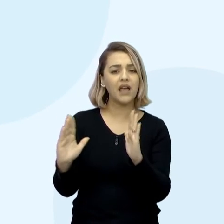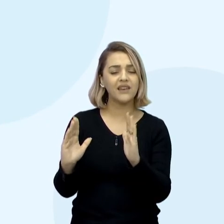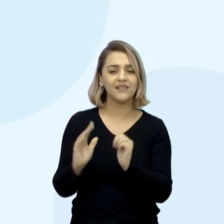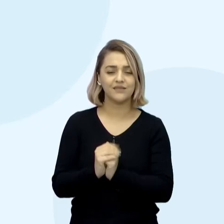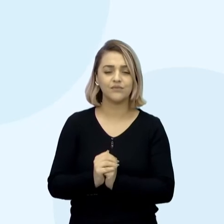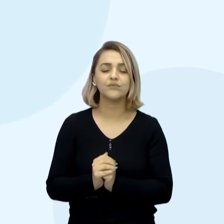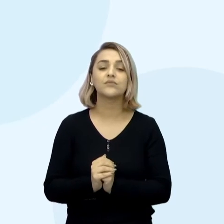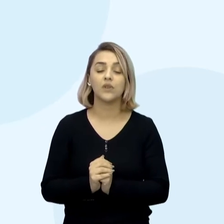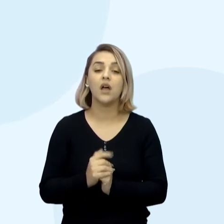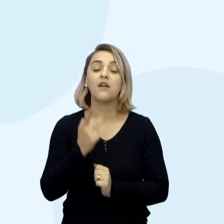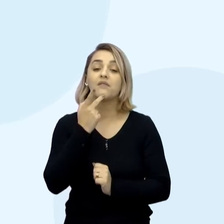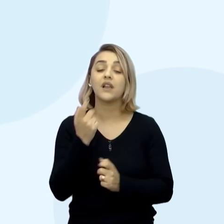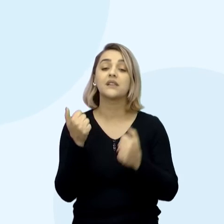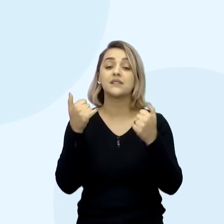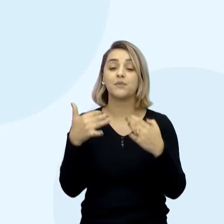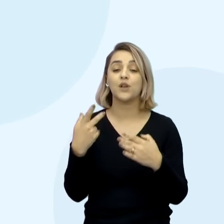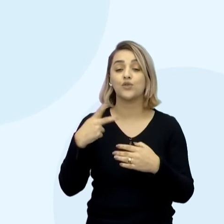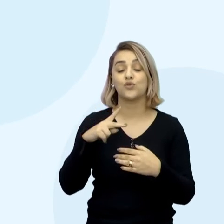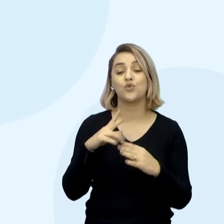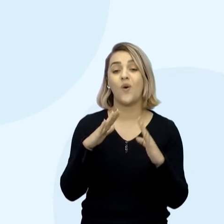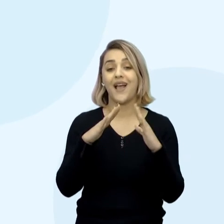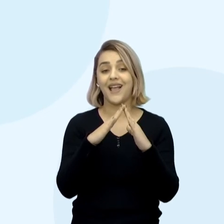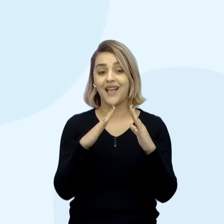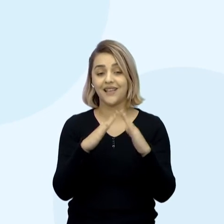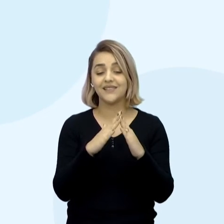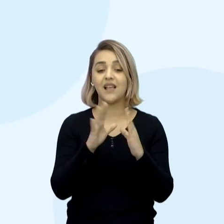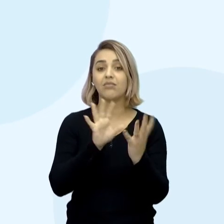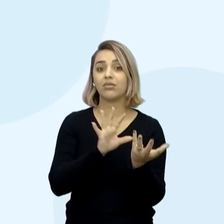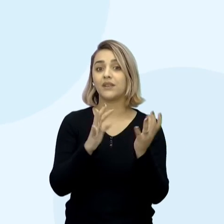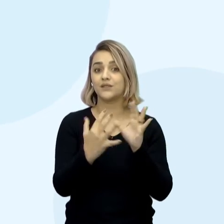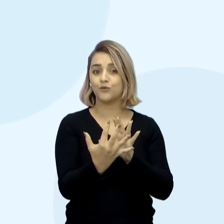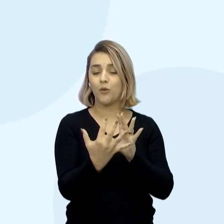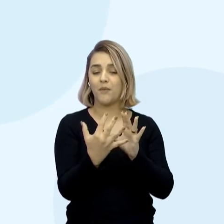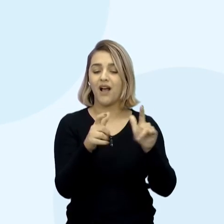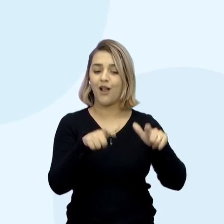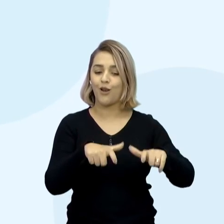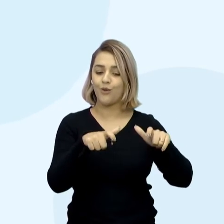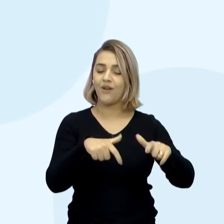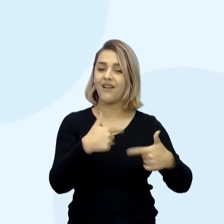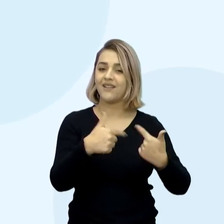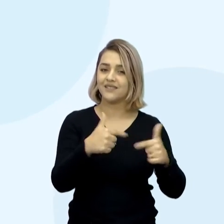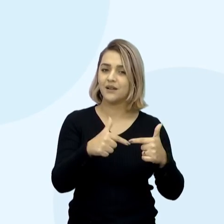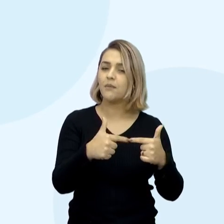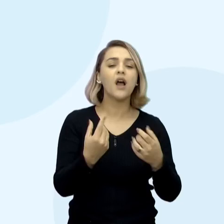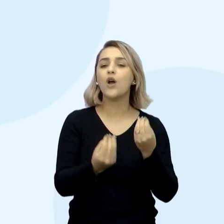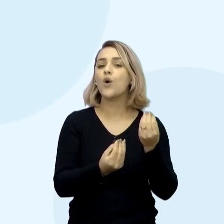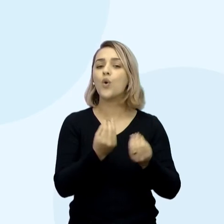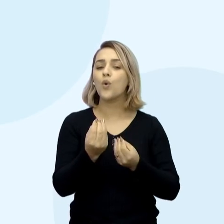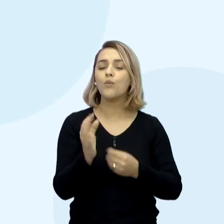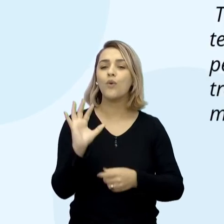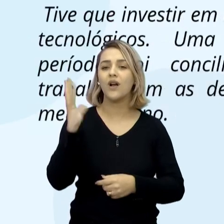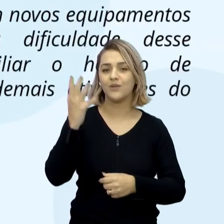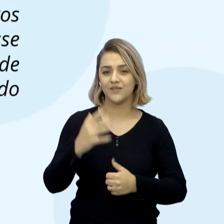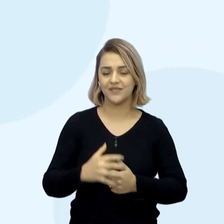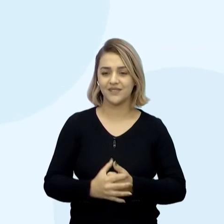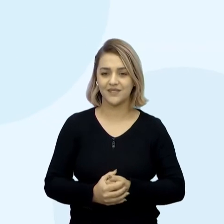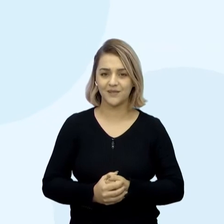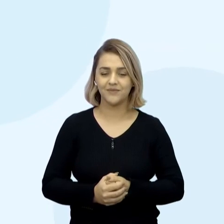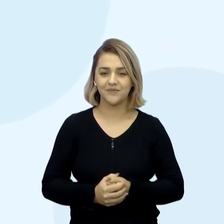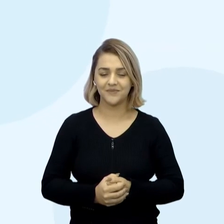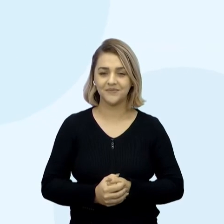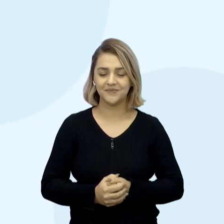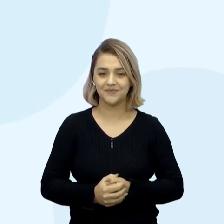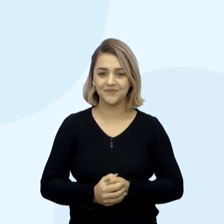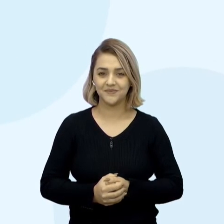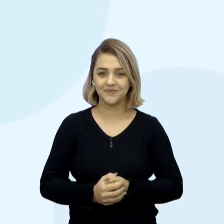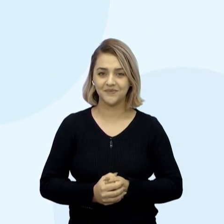que transformar, né, a residência dela num ambiente de trabalho. Como é que aconteceu isso, né, para a professora Ilana? Vamos